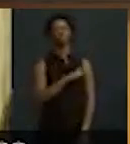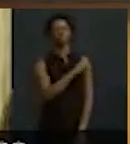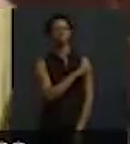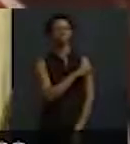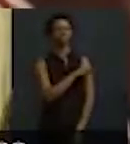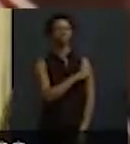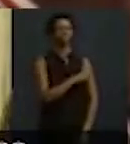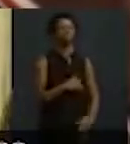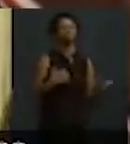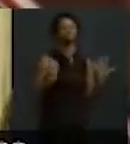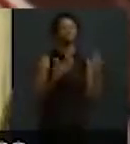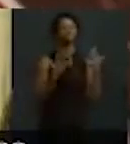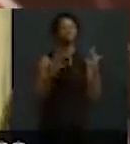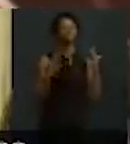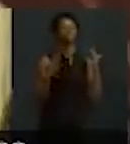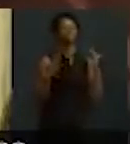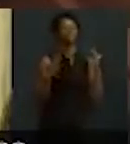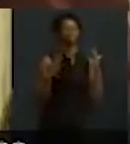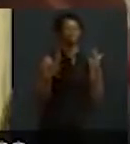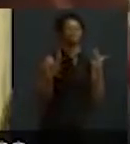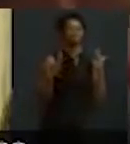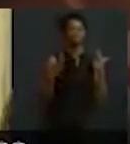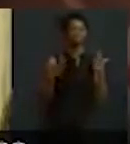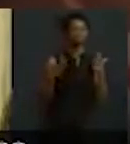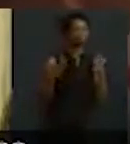do Rio de Janeiro.